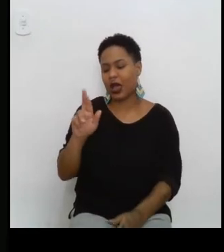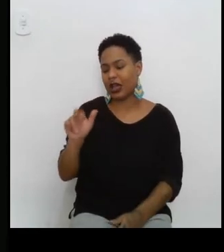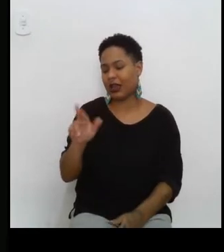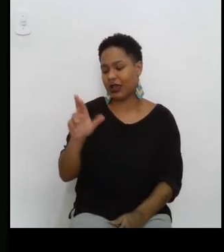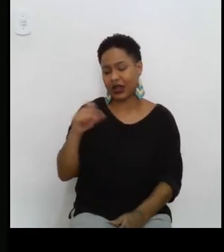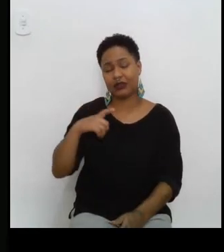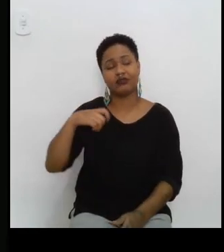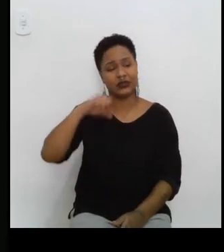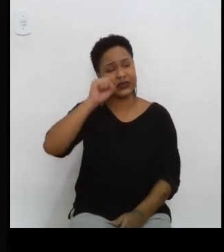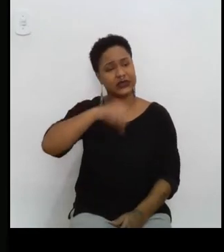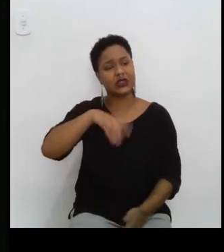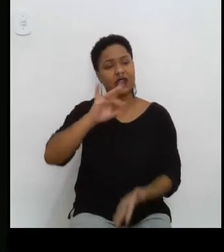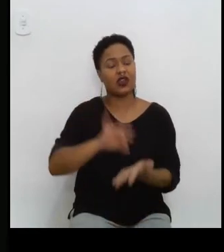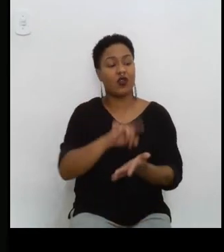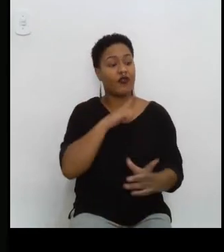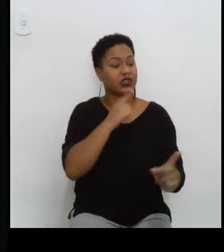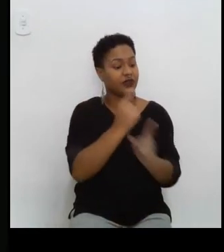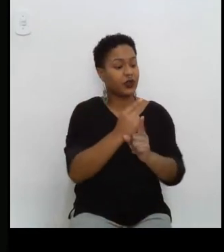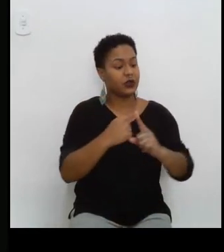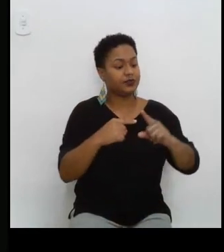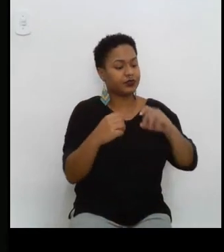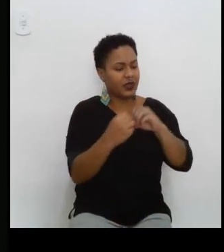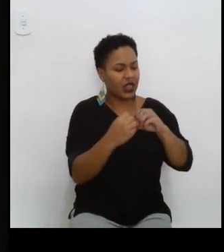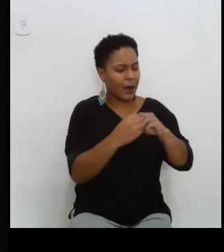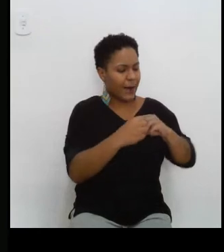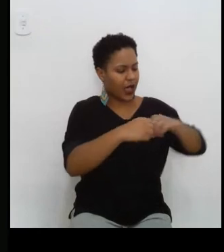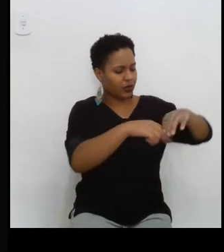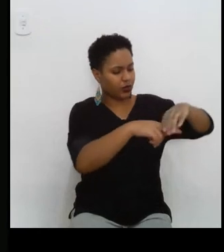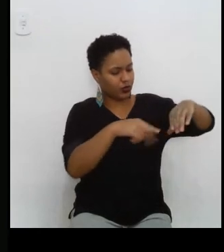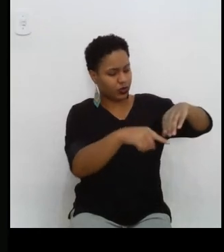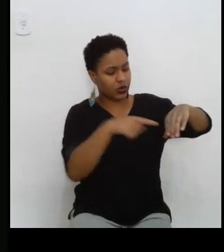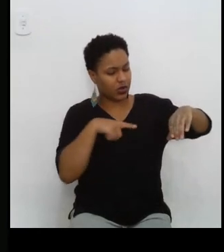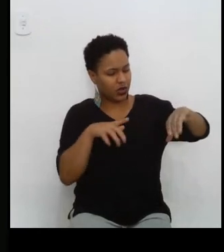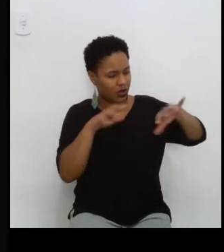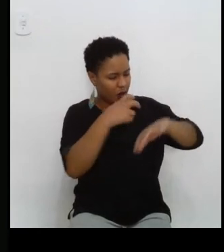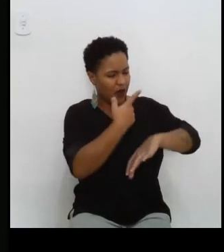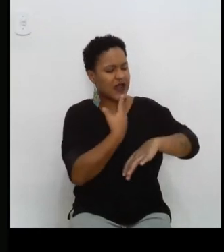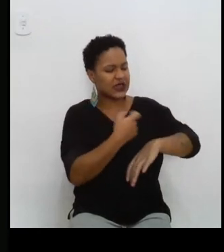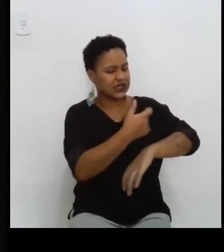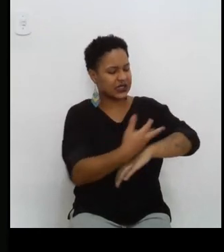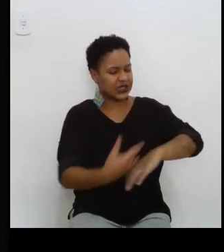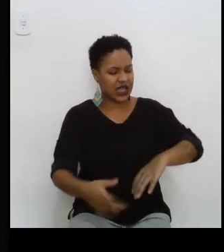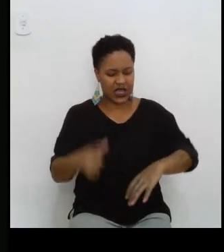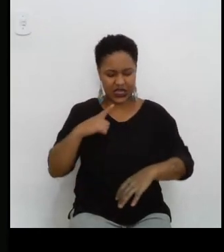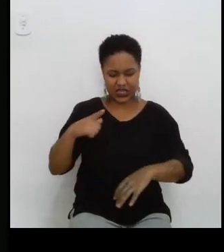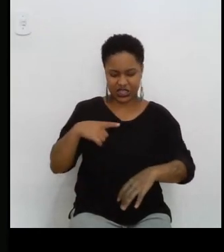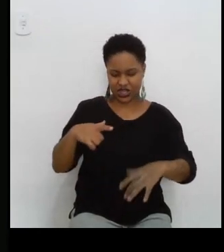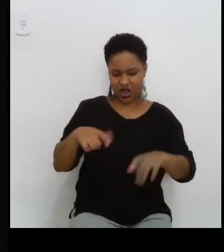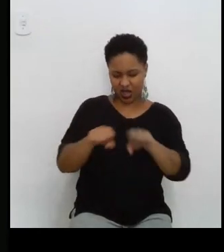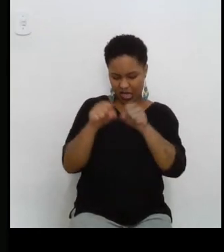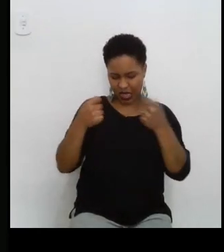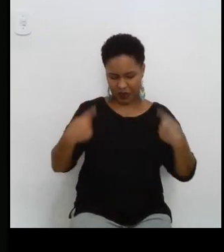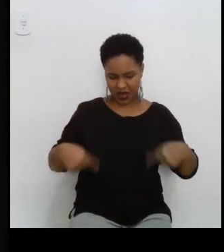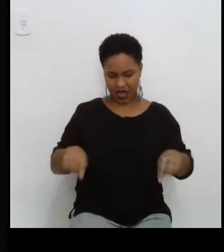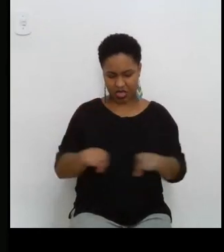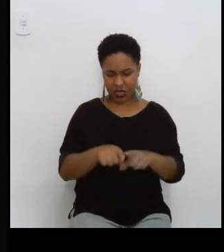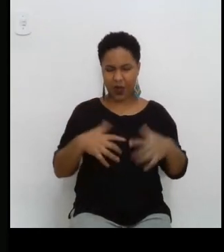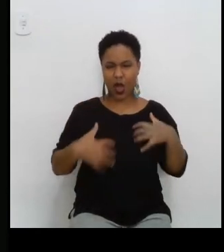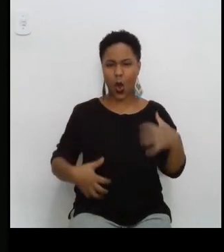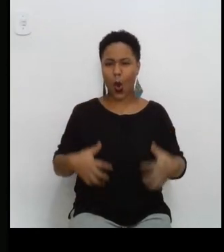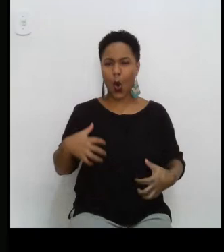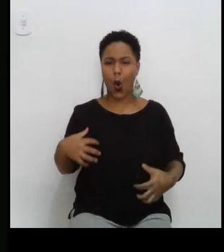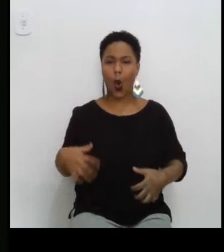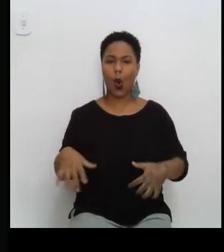você foi achado perto do túnel toda ensanguentada com fraturas externas na perna direita com vários órgãos internos Dourado